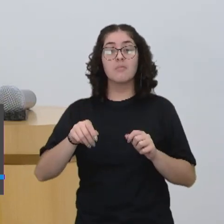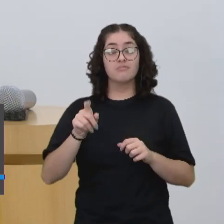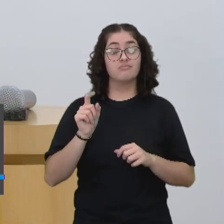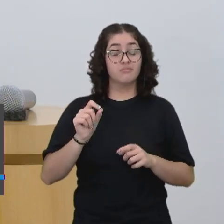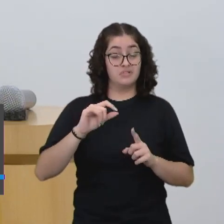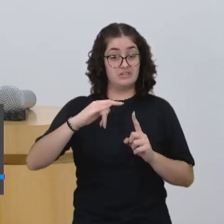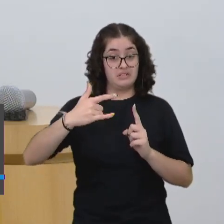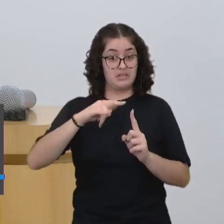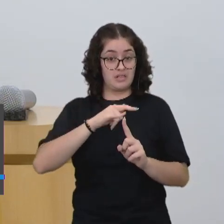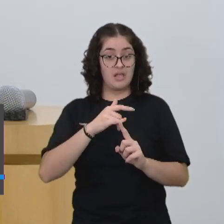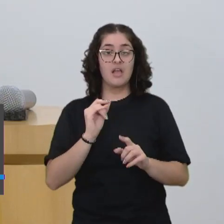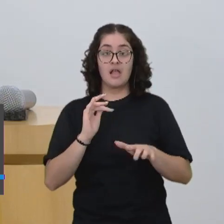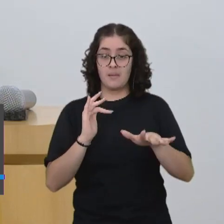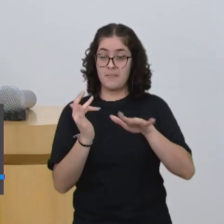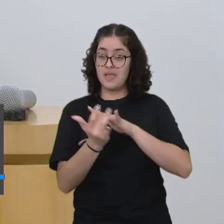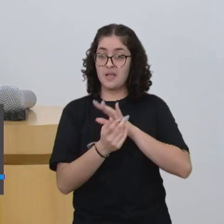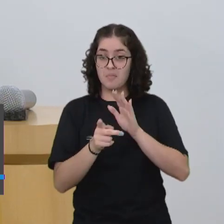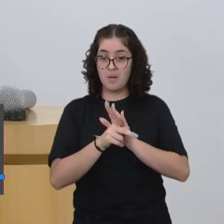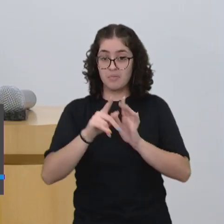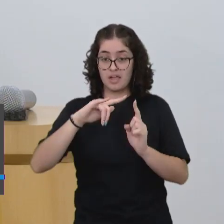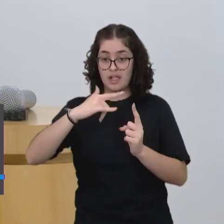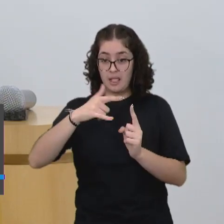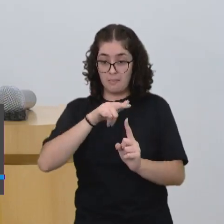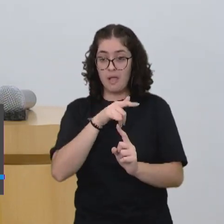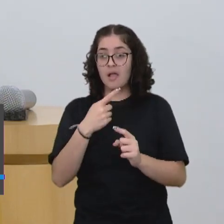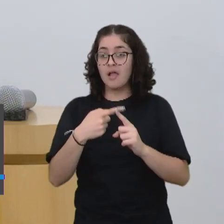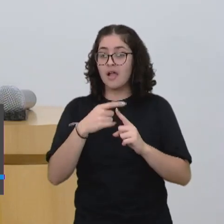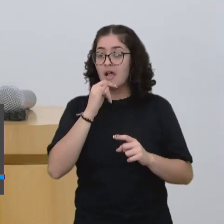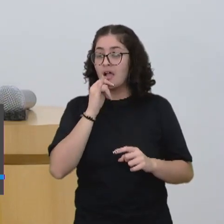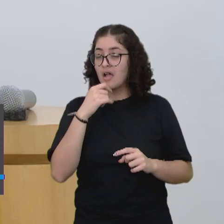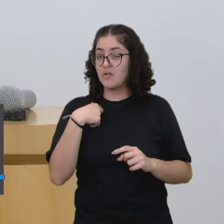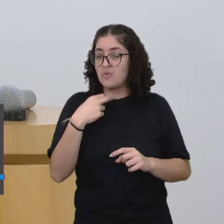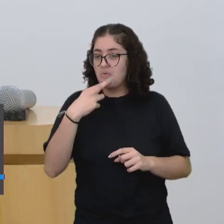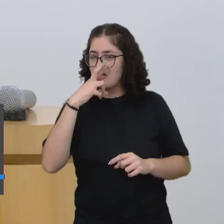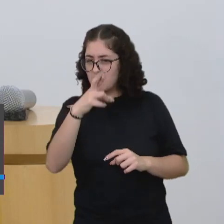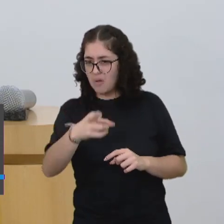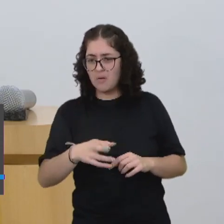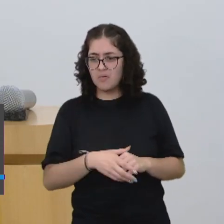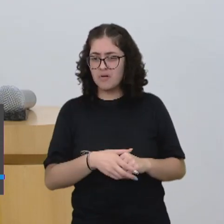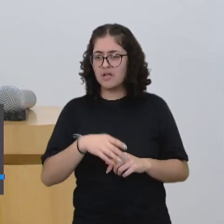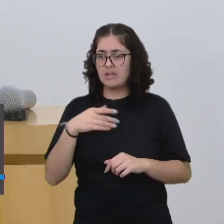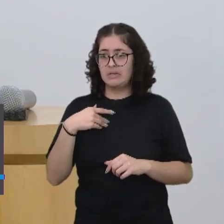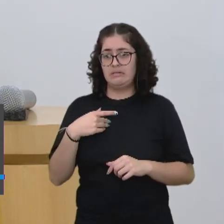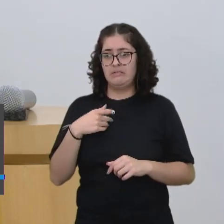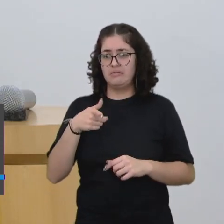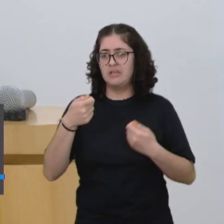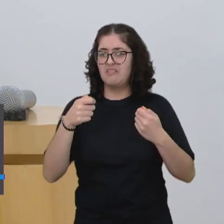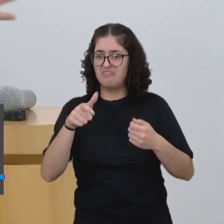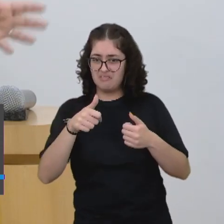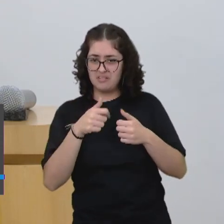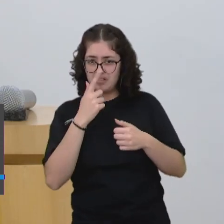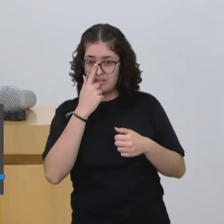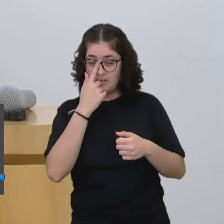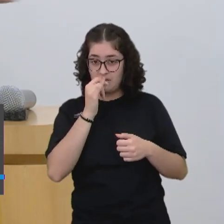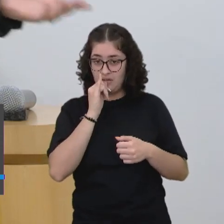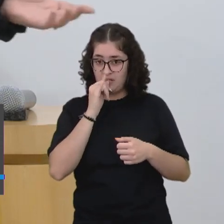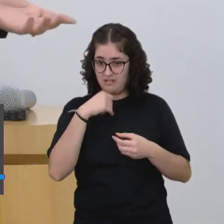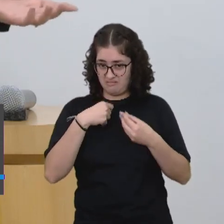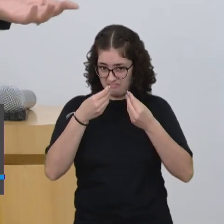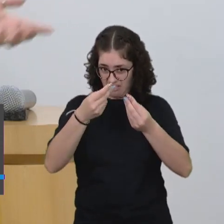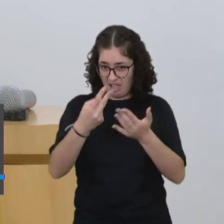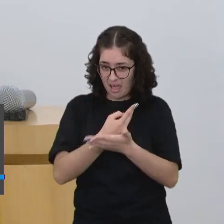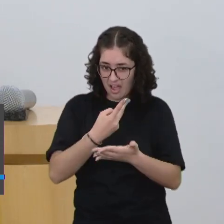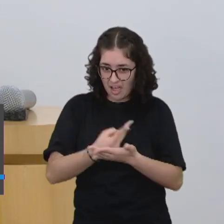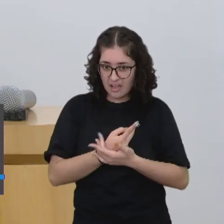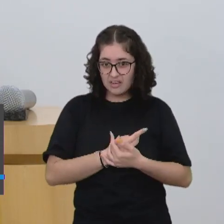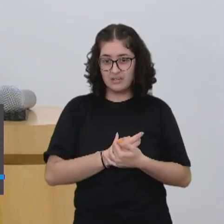manipulatório. A mídia manipulatória é justamente isso, porque se eu não respondo a sua pergunta, você é obrigado a ficar com o que eu te dei. E se o que eu te dei foi